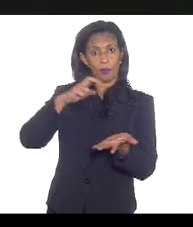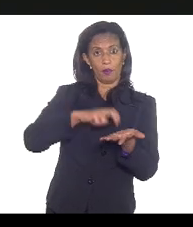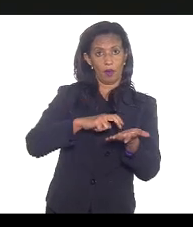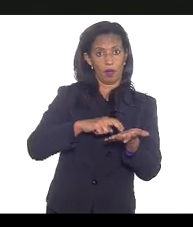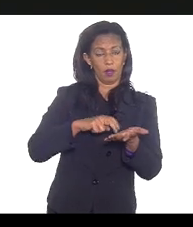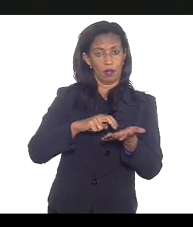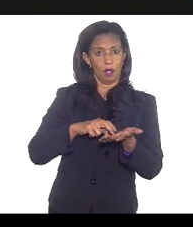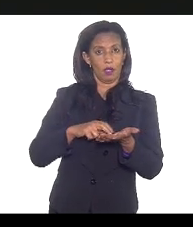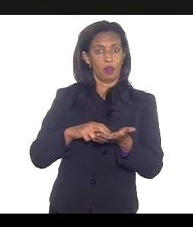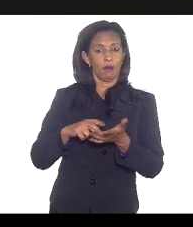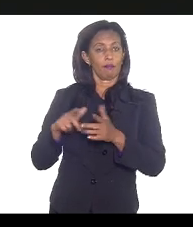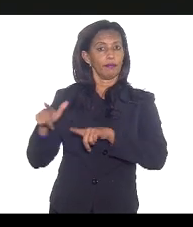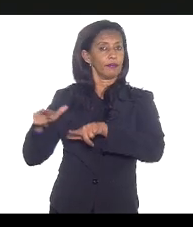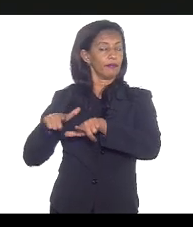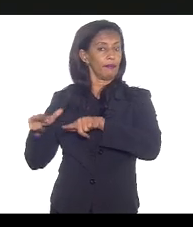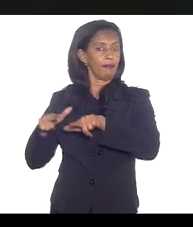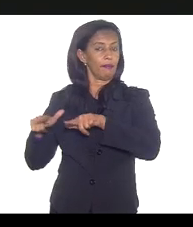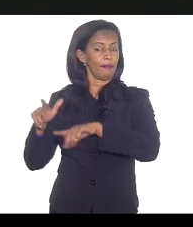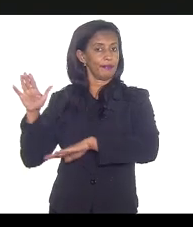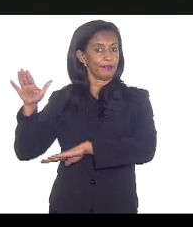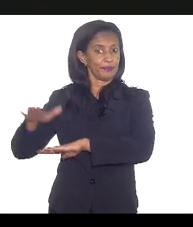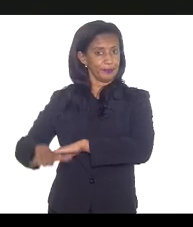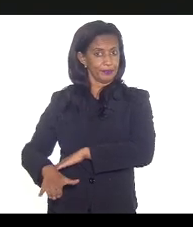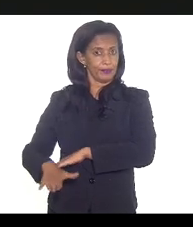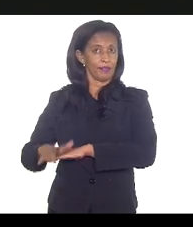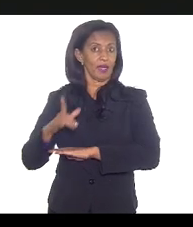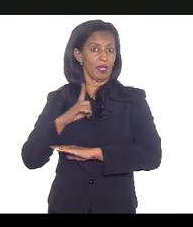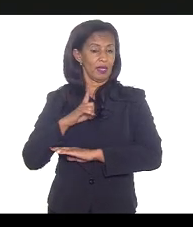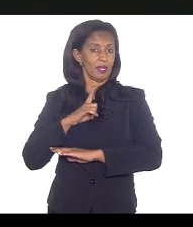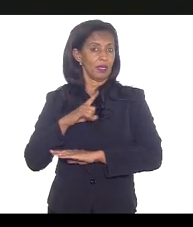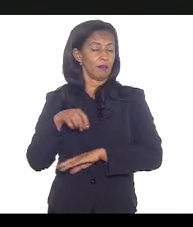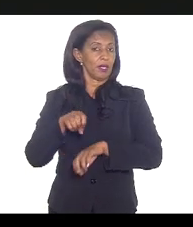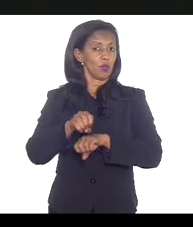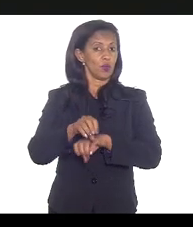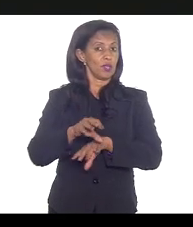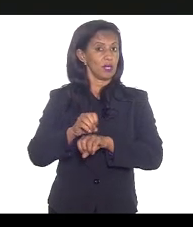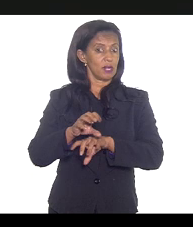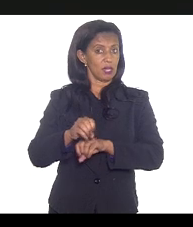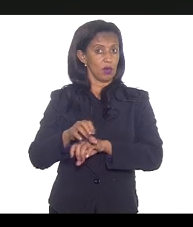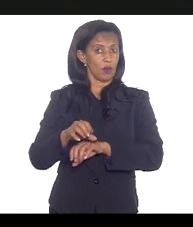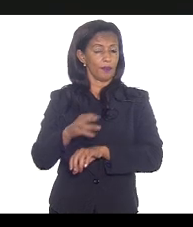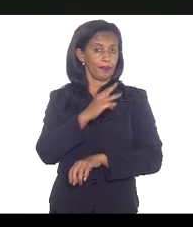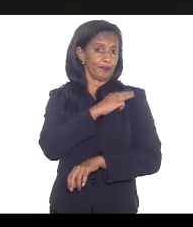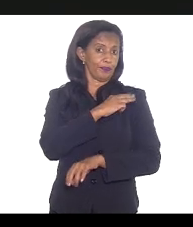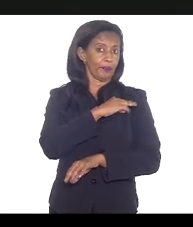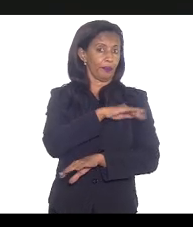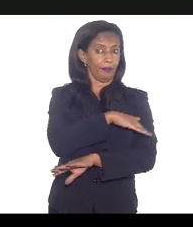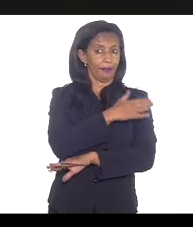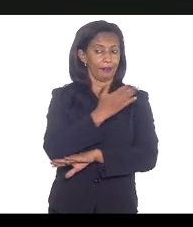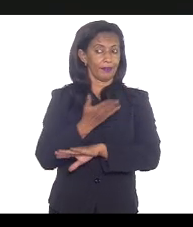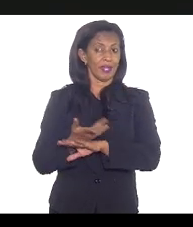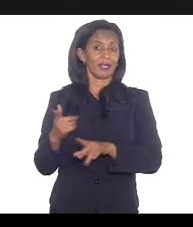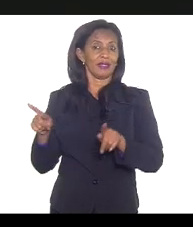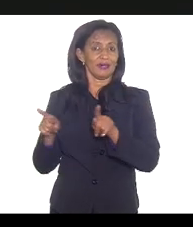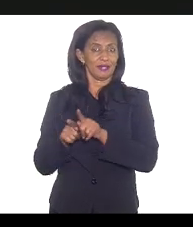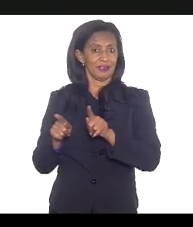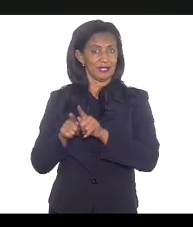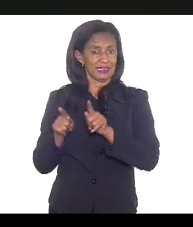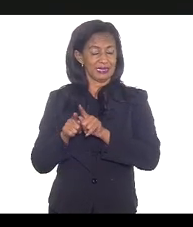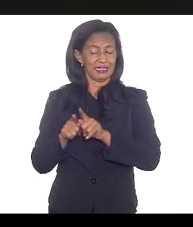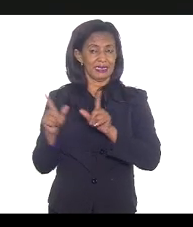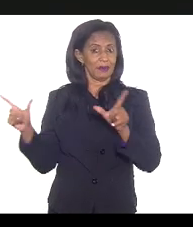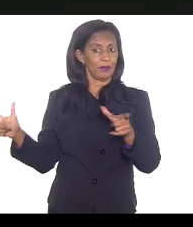nós tivemos também um ensino médio experimental integral, uma turma também que foi fracassada, porque os alunos foram